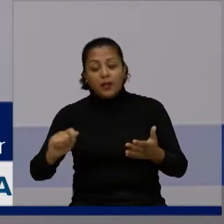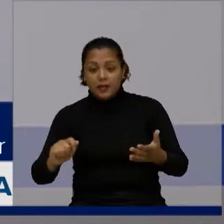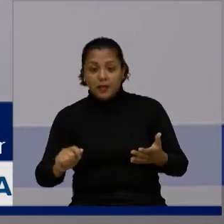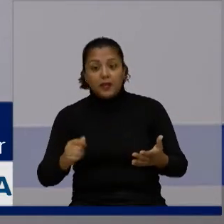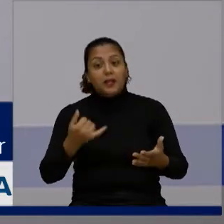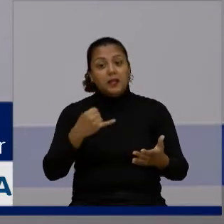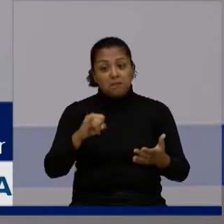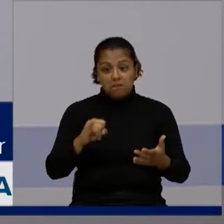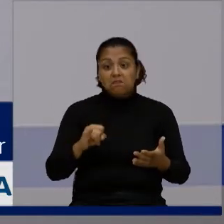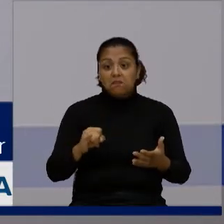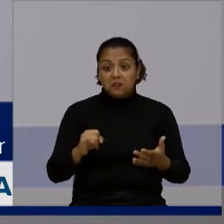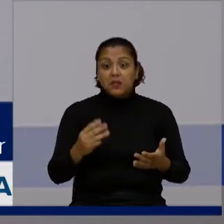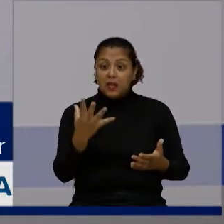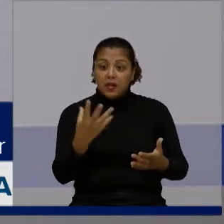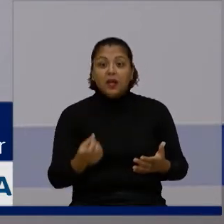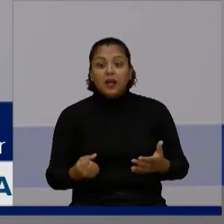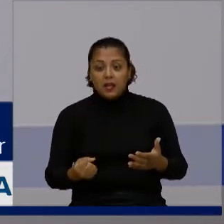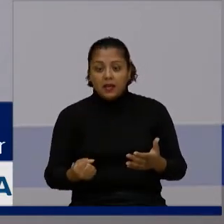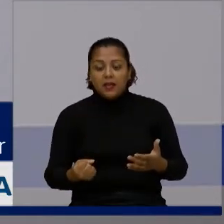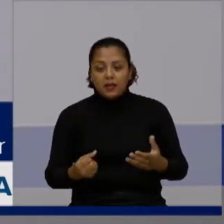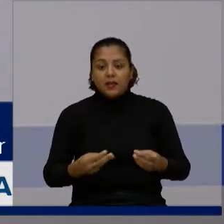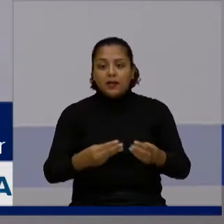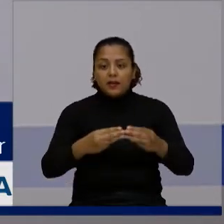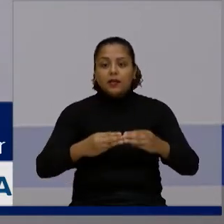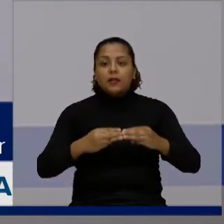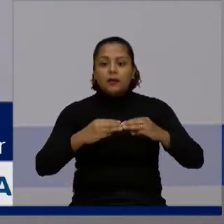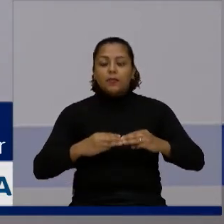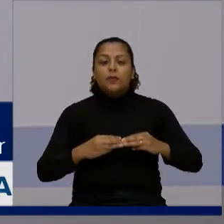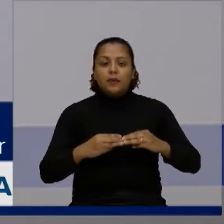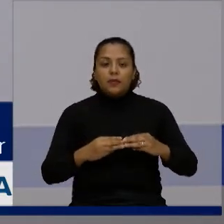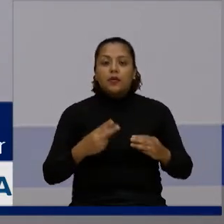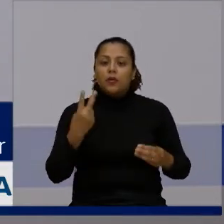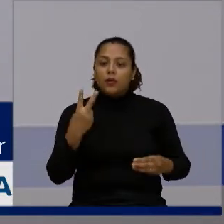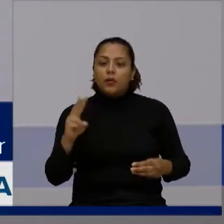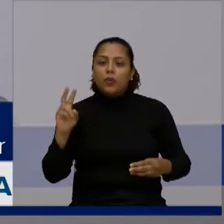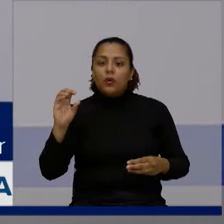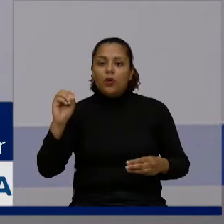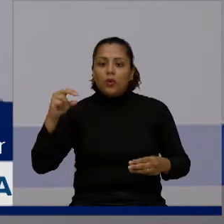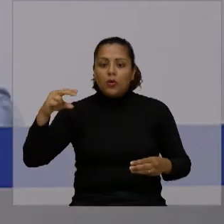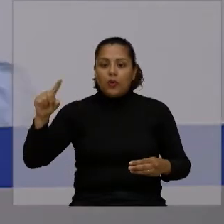vontade para que todos possam participar dessa honraria a Osiris Silva.